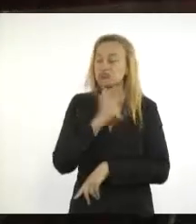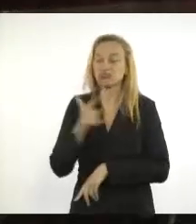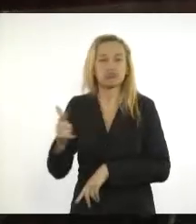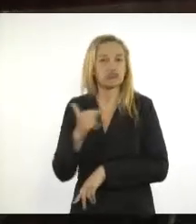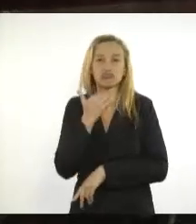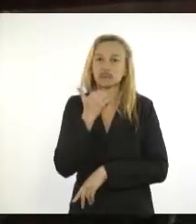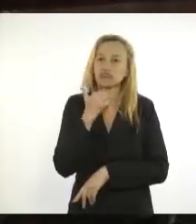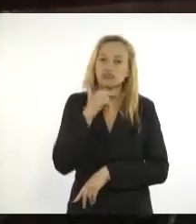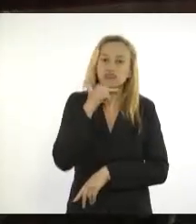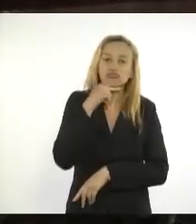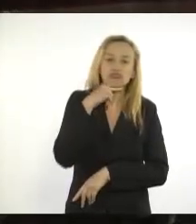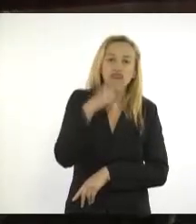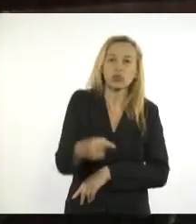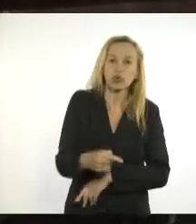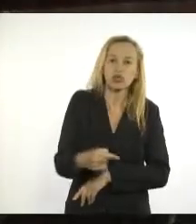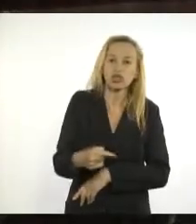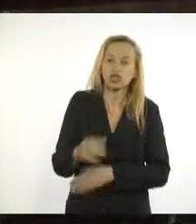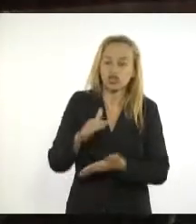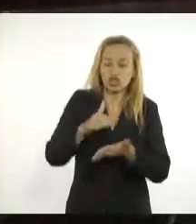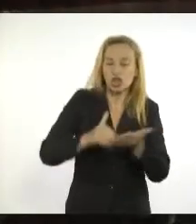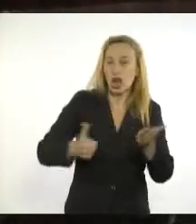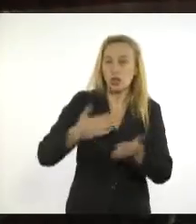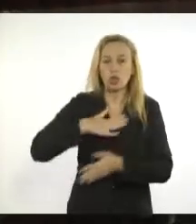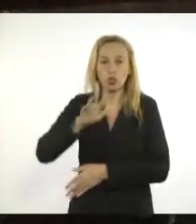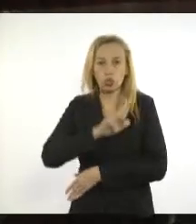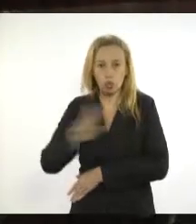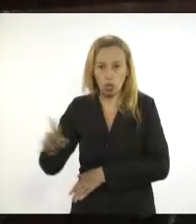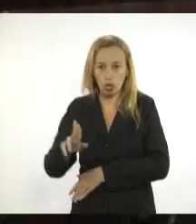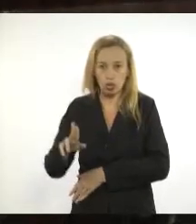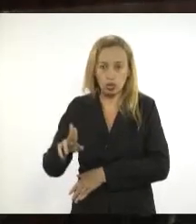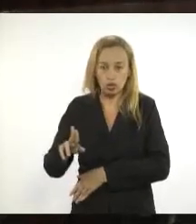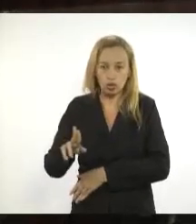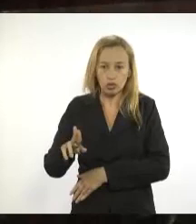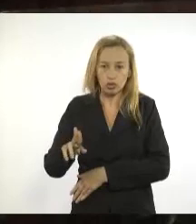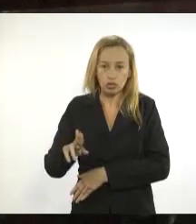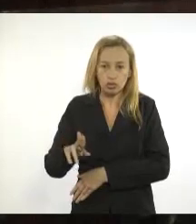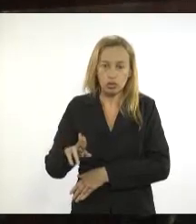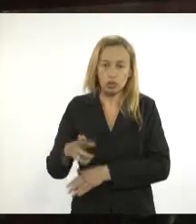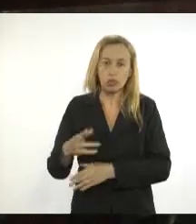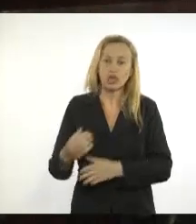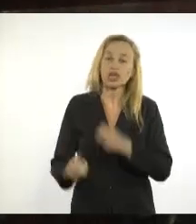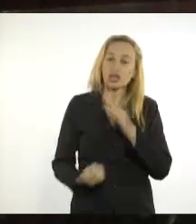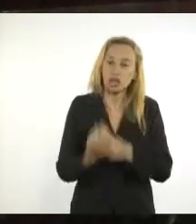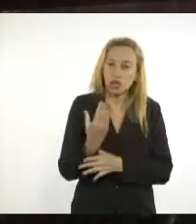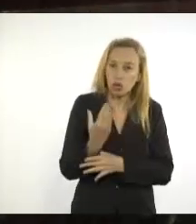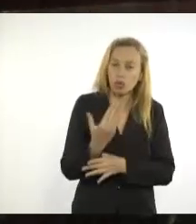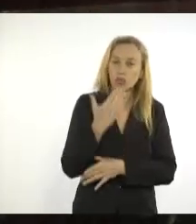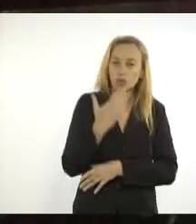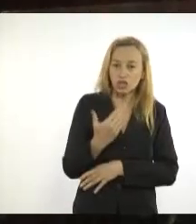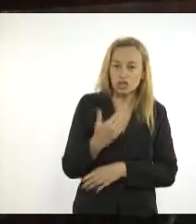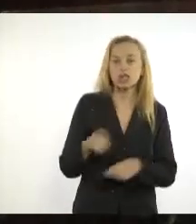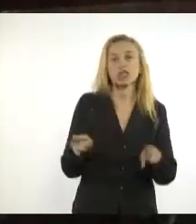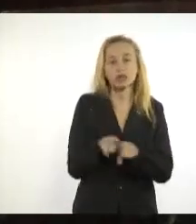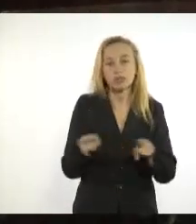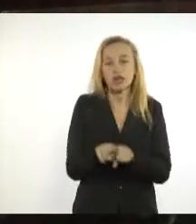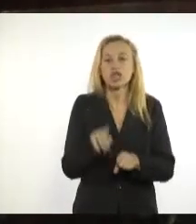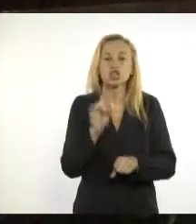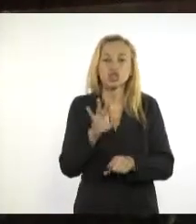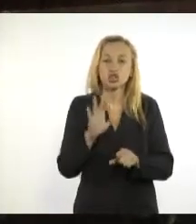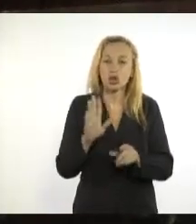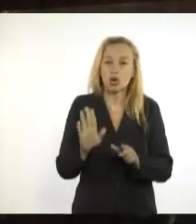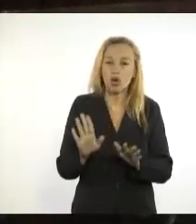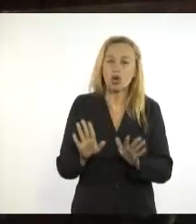de retirar a minha assinatura como autora do requerimento e a colocar tão somente na condição